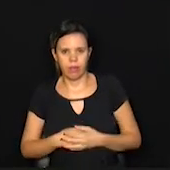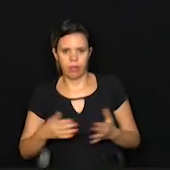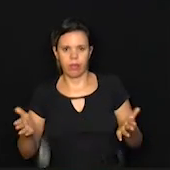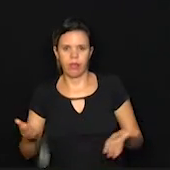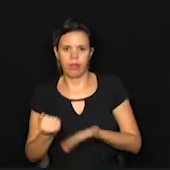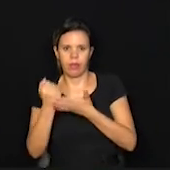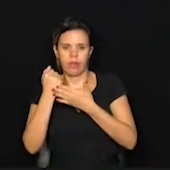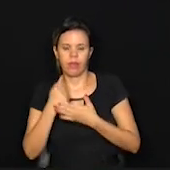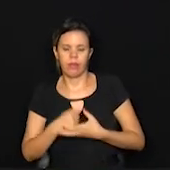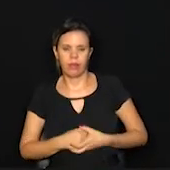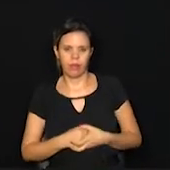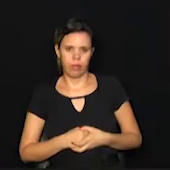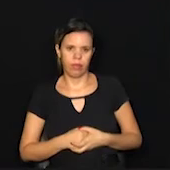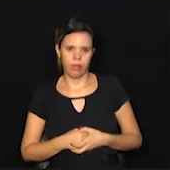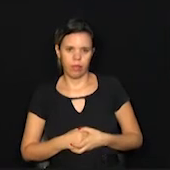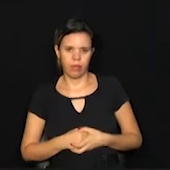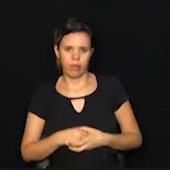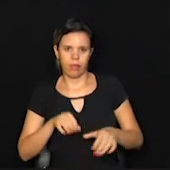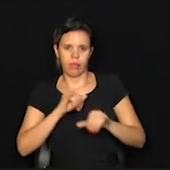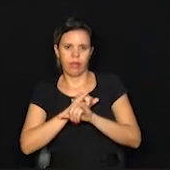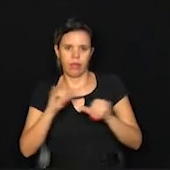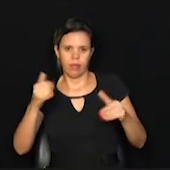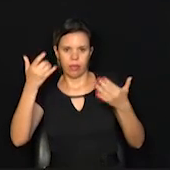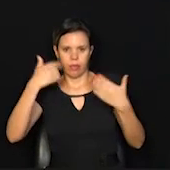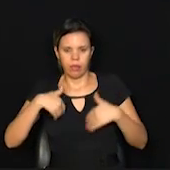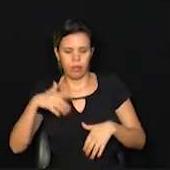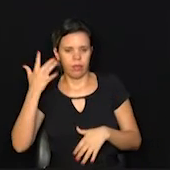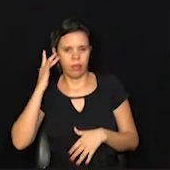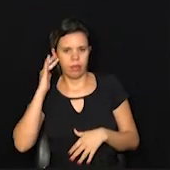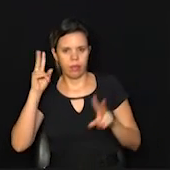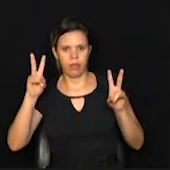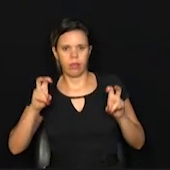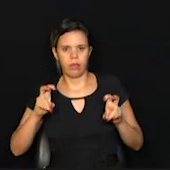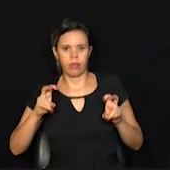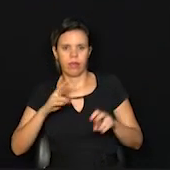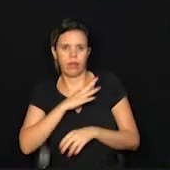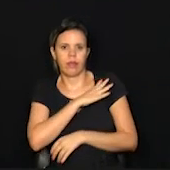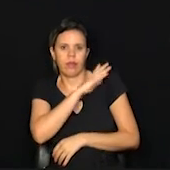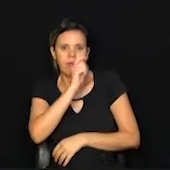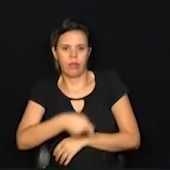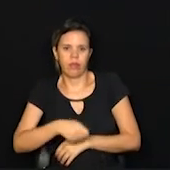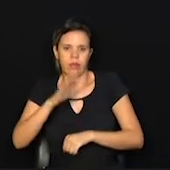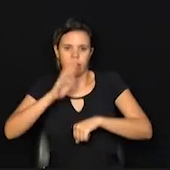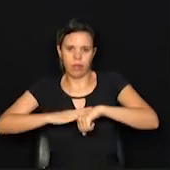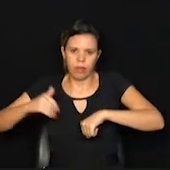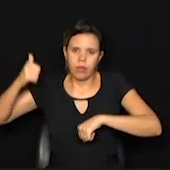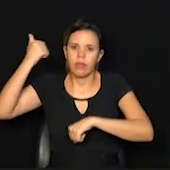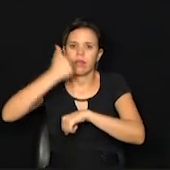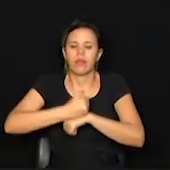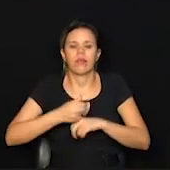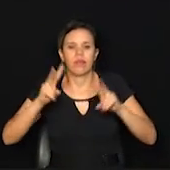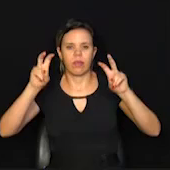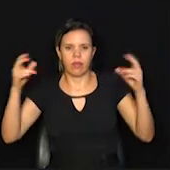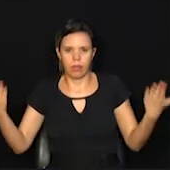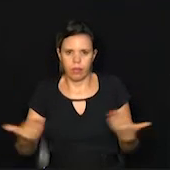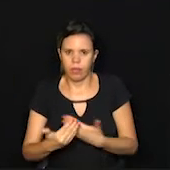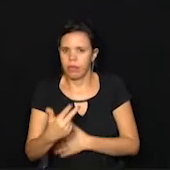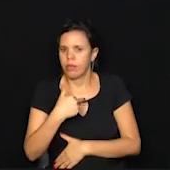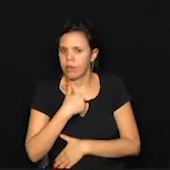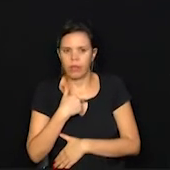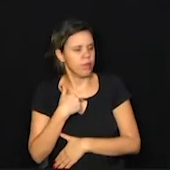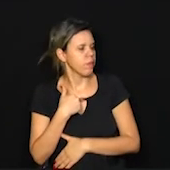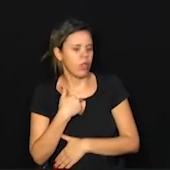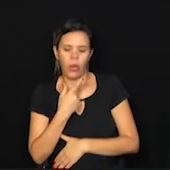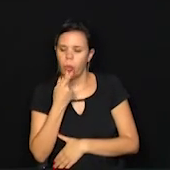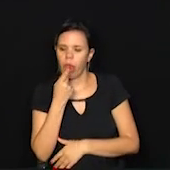ter proporcionado essa e dizer isso eu acho que esse tema da ditadura do golpe é um tema muito atual e não dá para ter